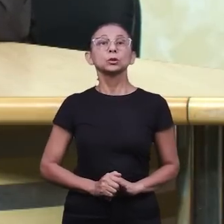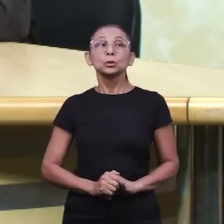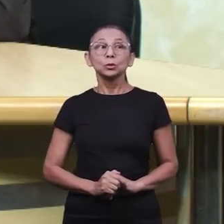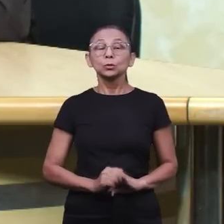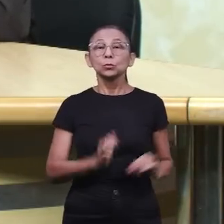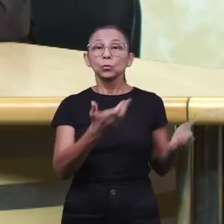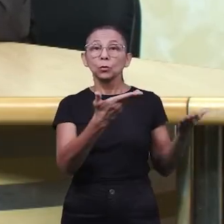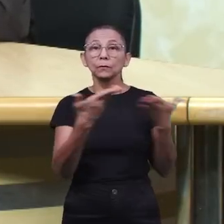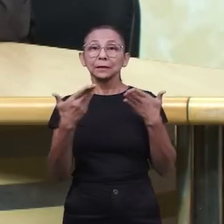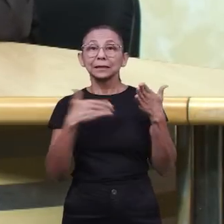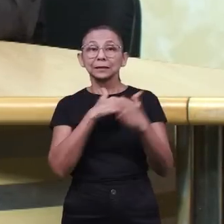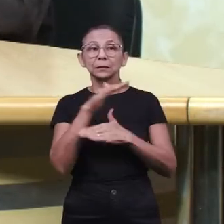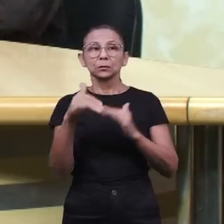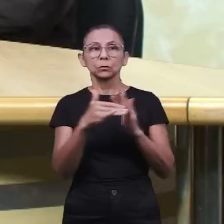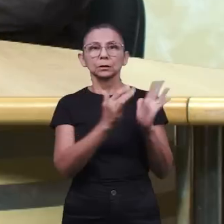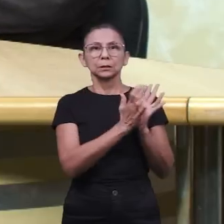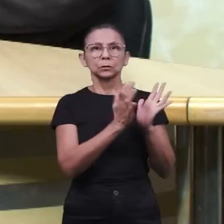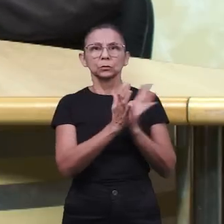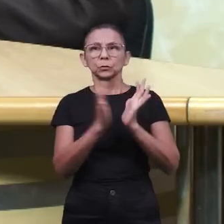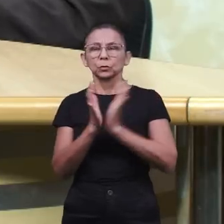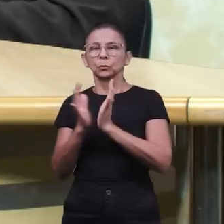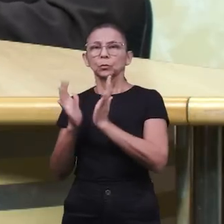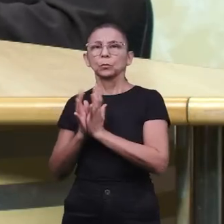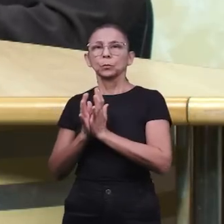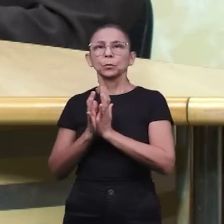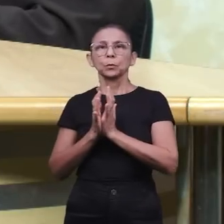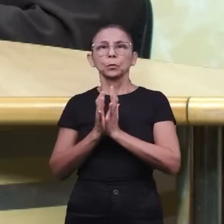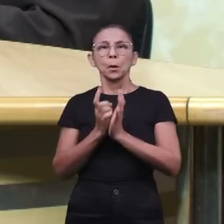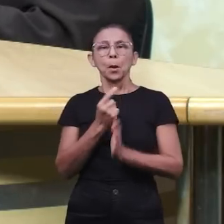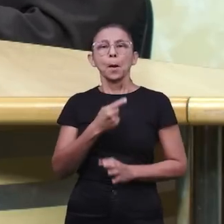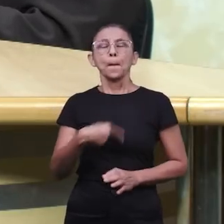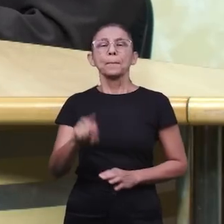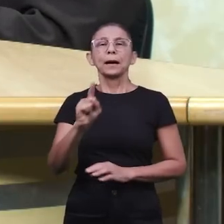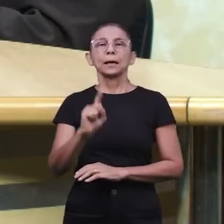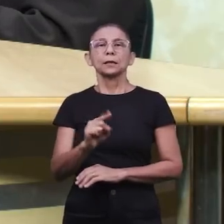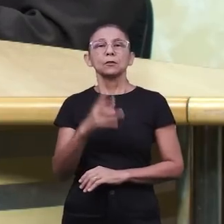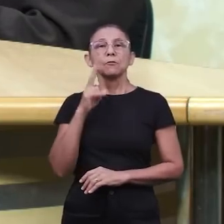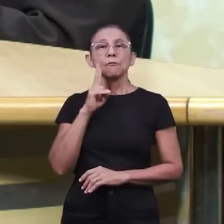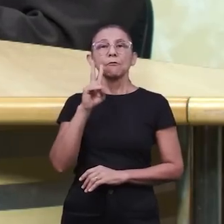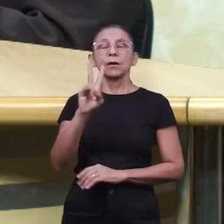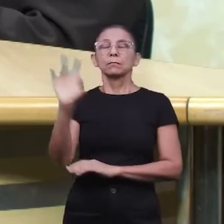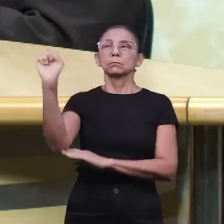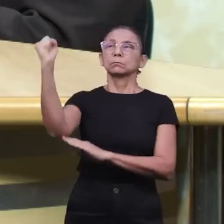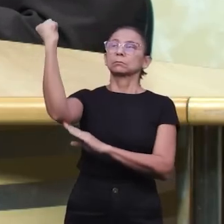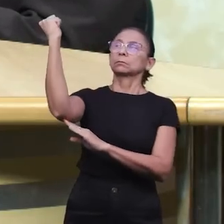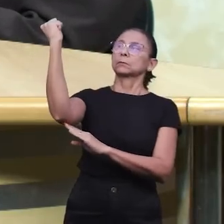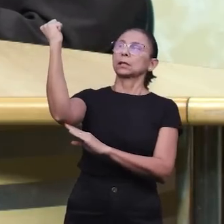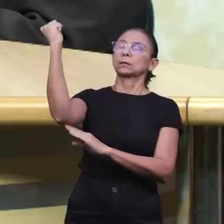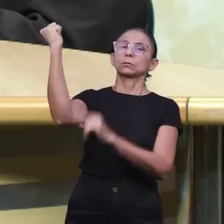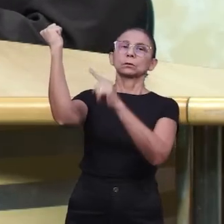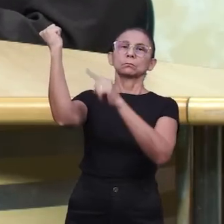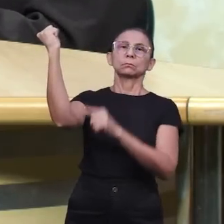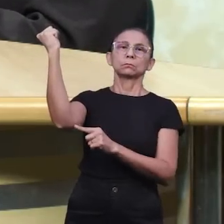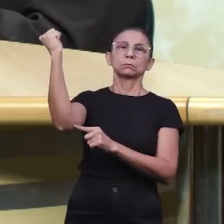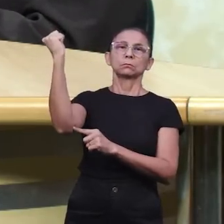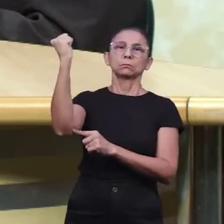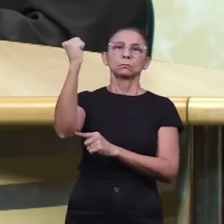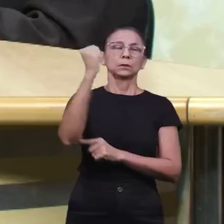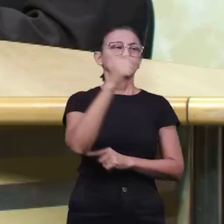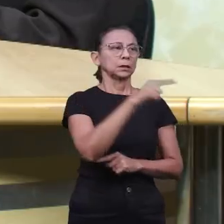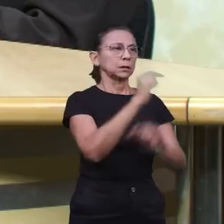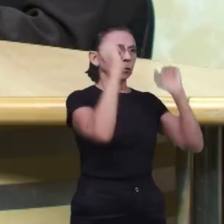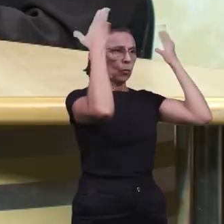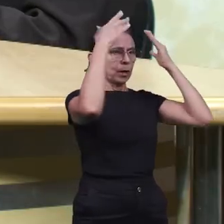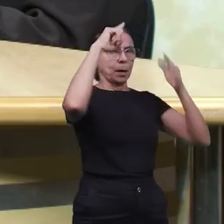tinha levantado. Então ele iniciou, ele começa o seu decreto